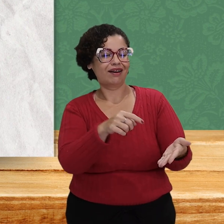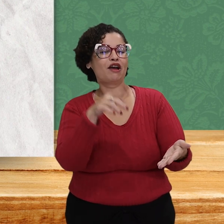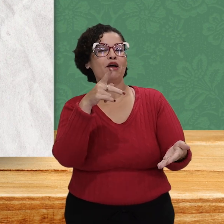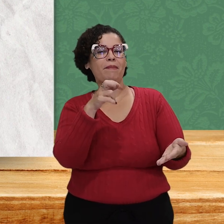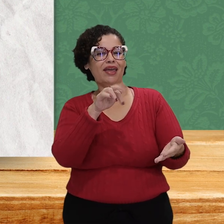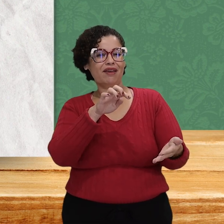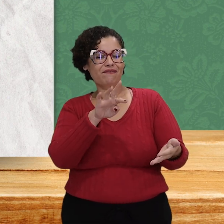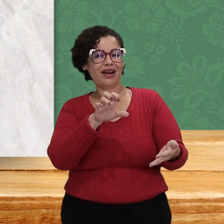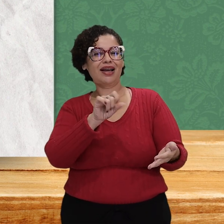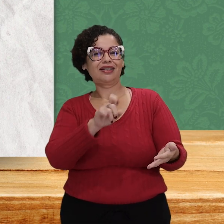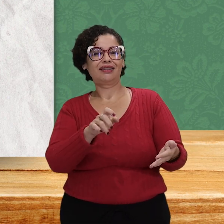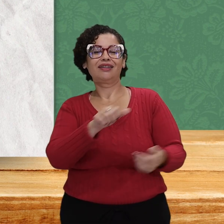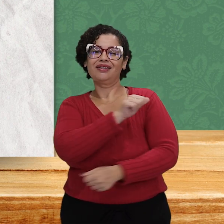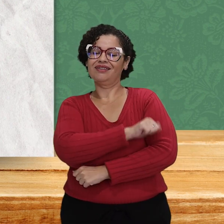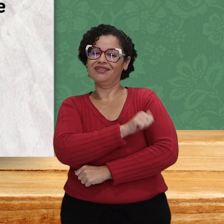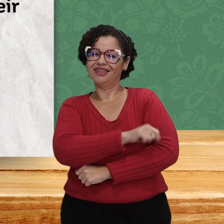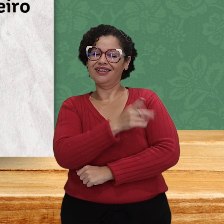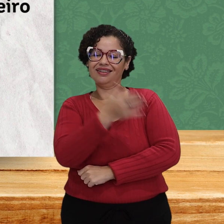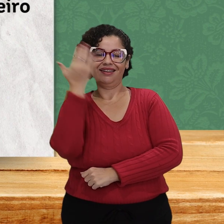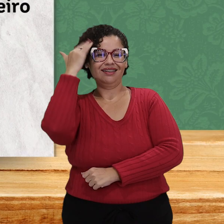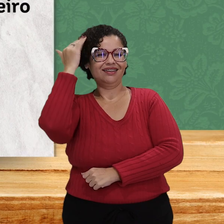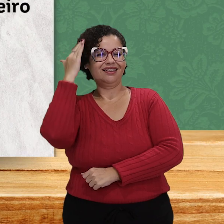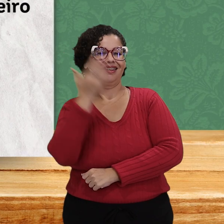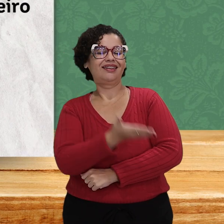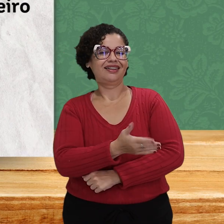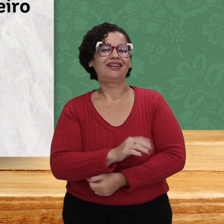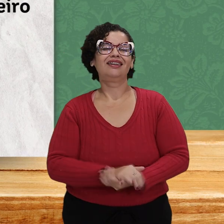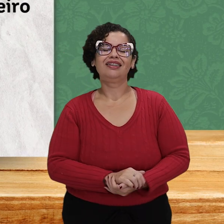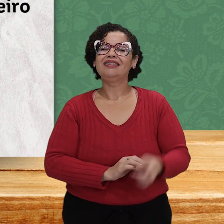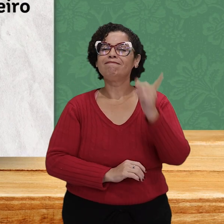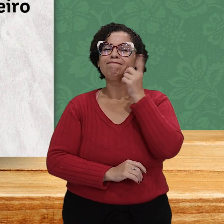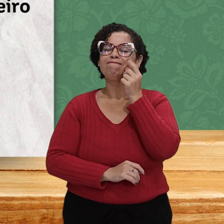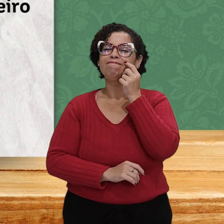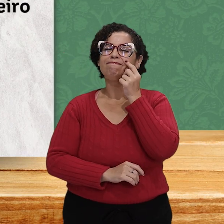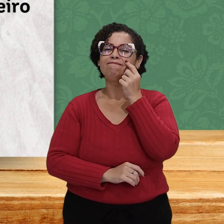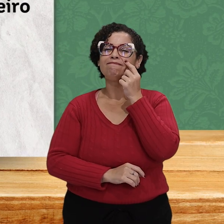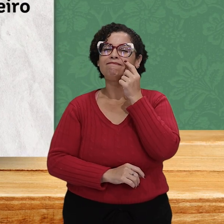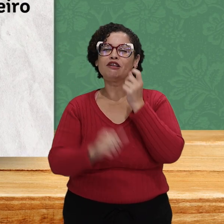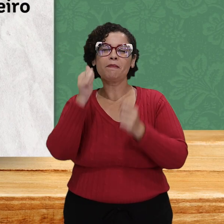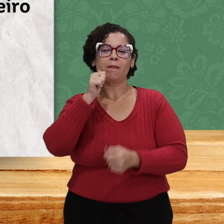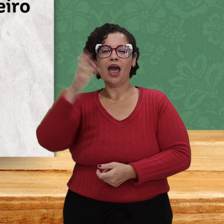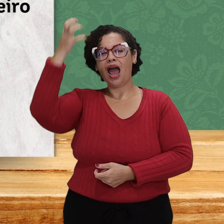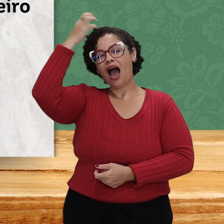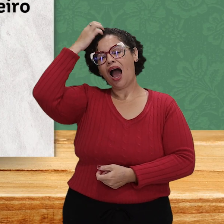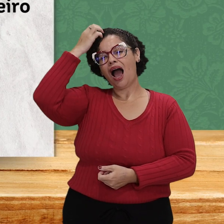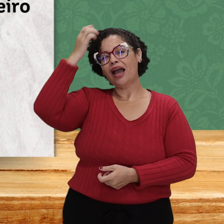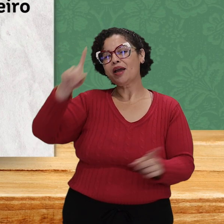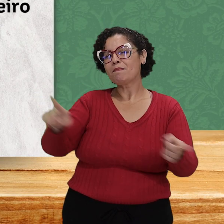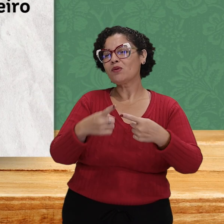Essa é uma perífrase para Rio de Janeiro. E quem será a rainha do